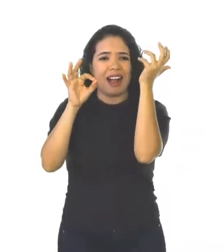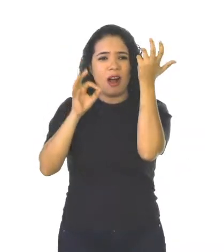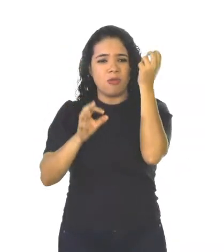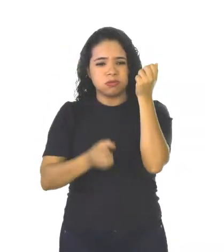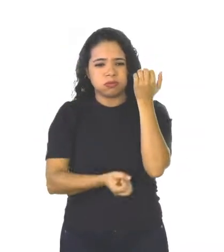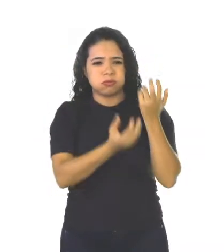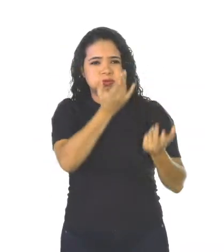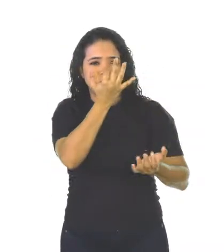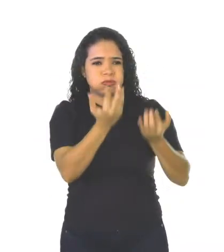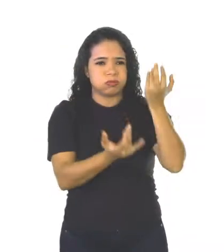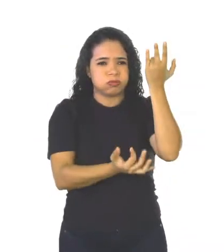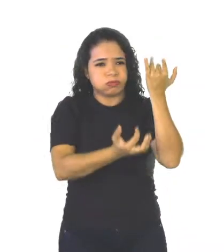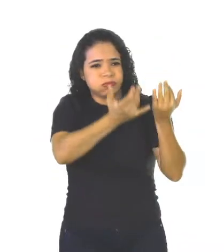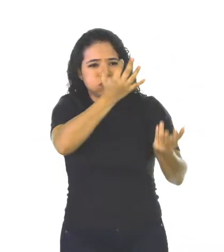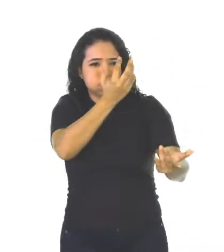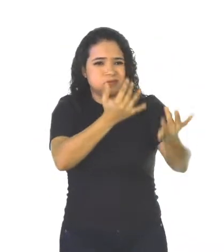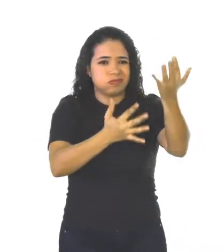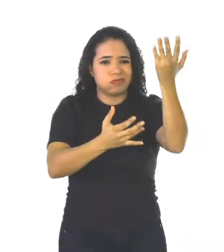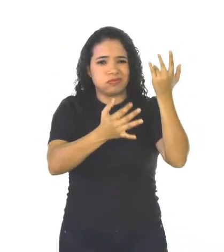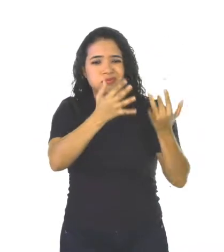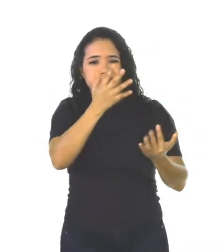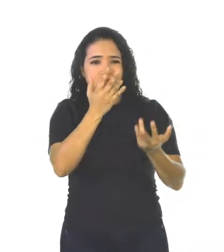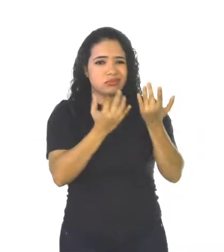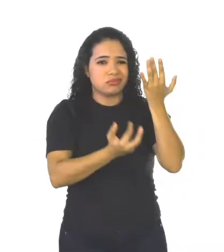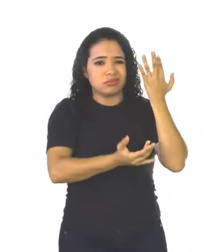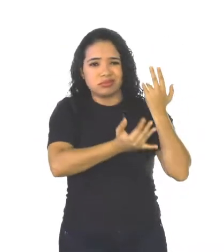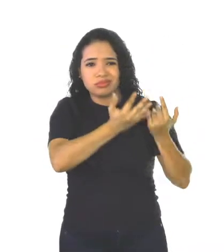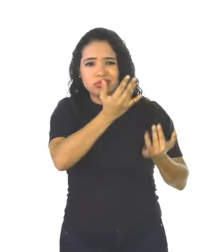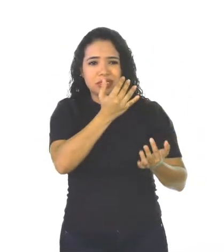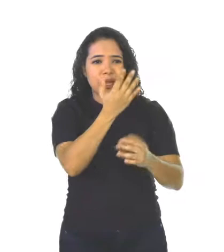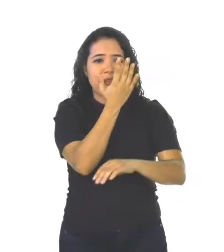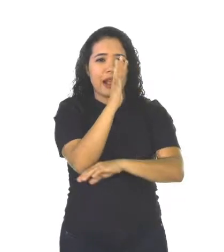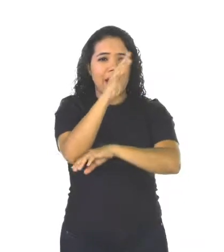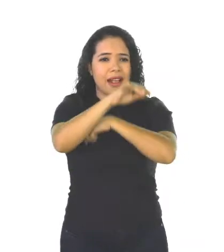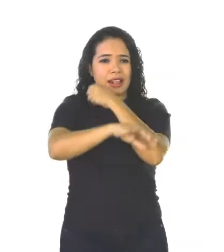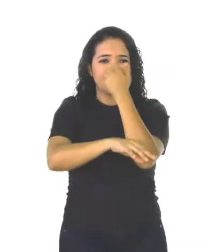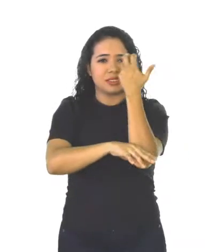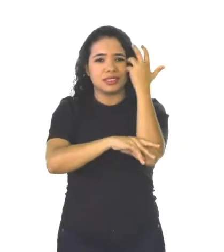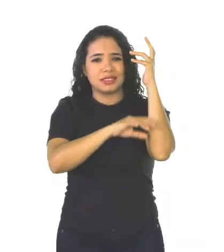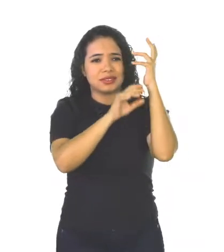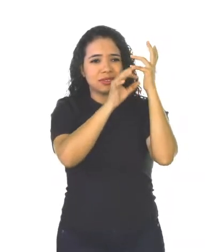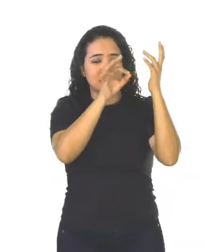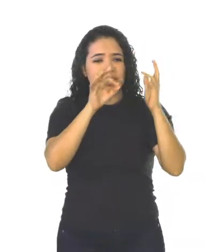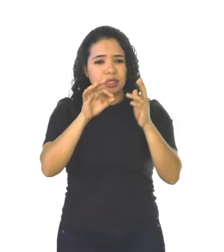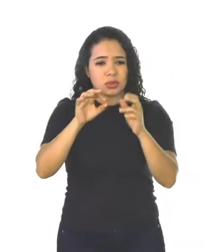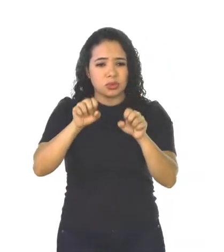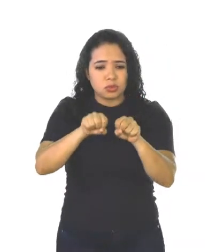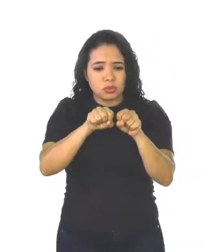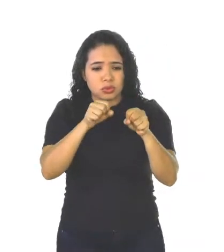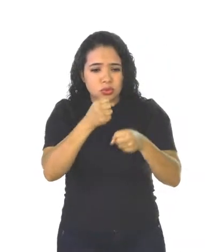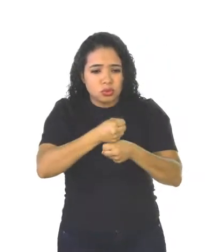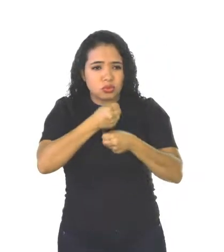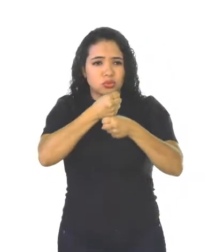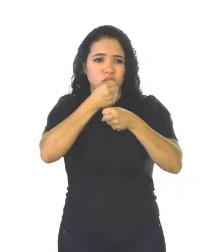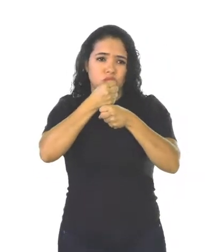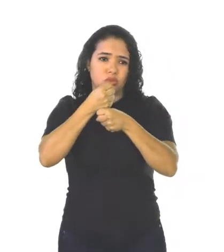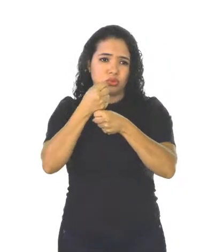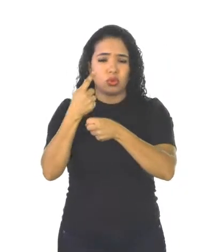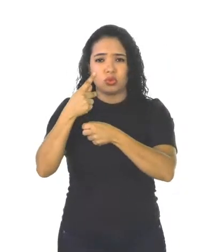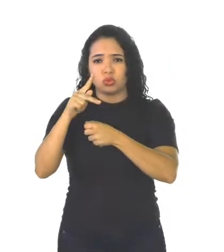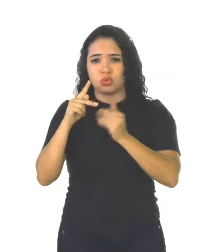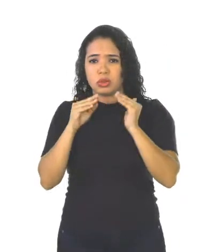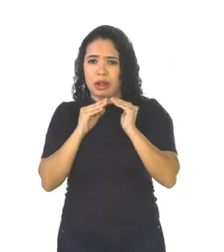Cada galho, cada graveto, cada pedacinho usado para construir, aos pouquinhos o